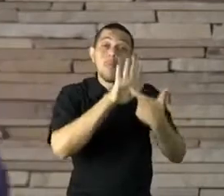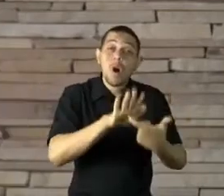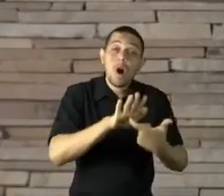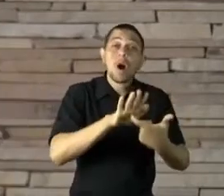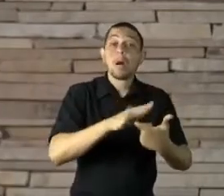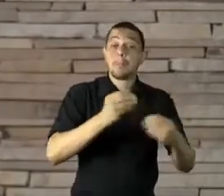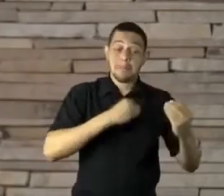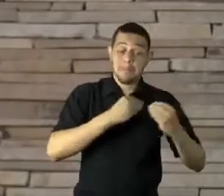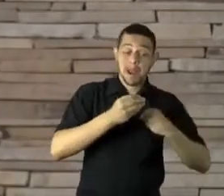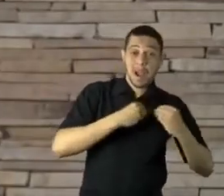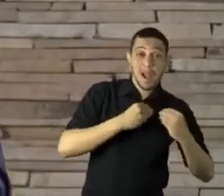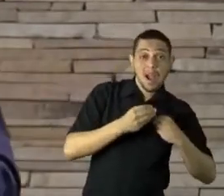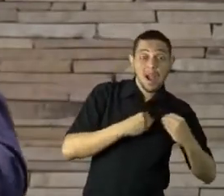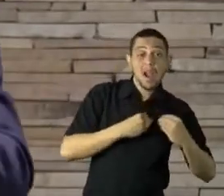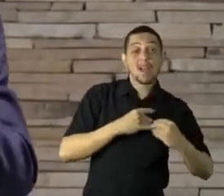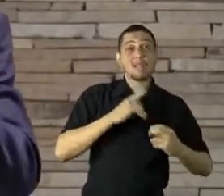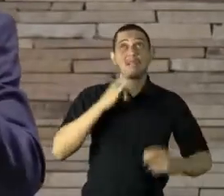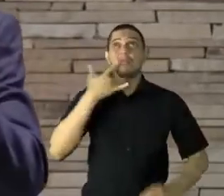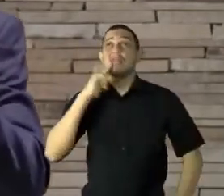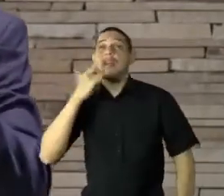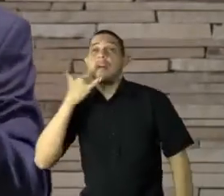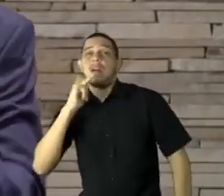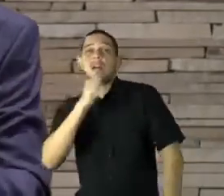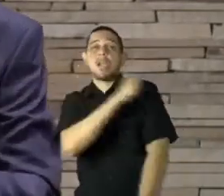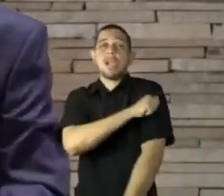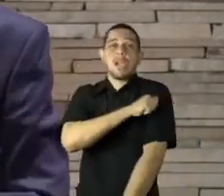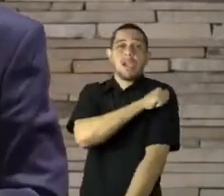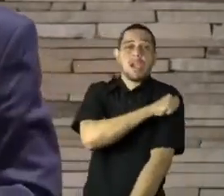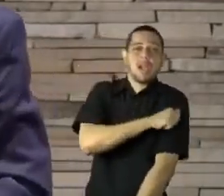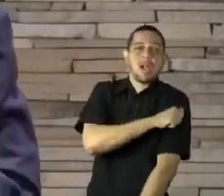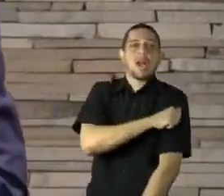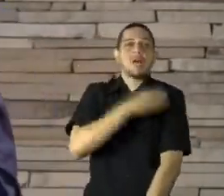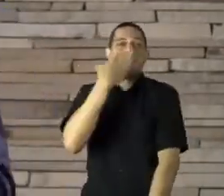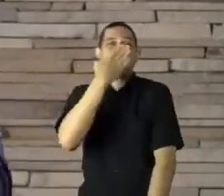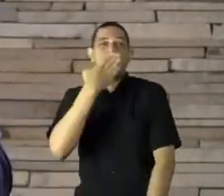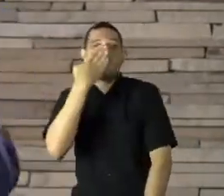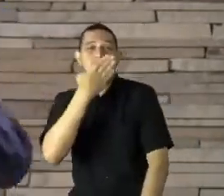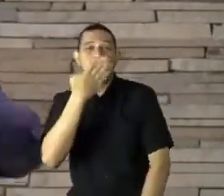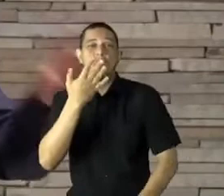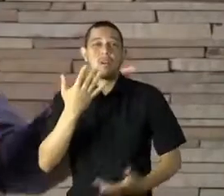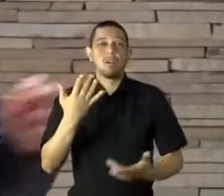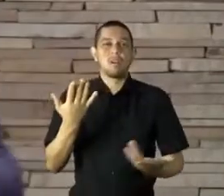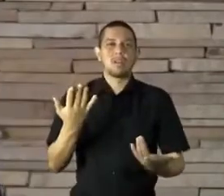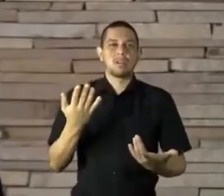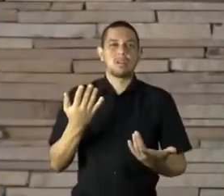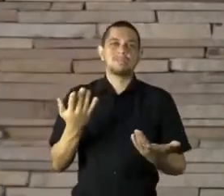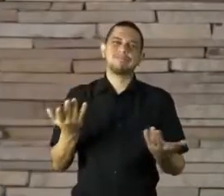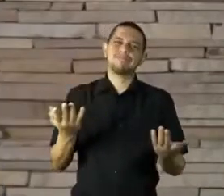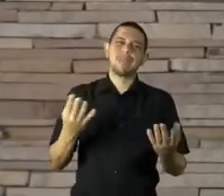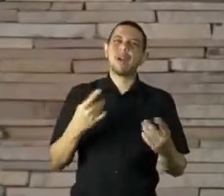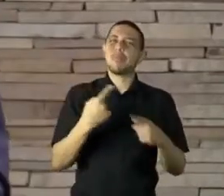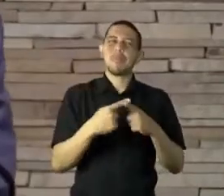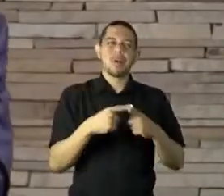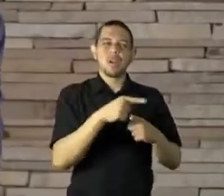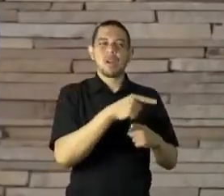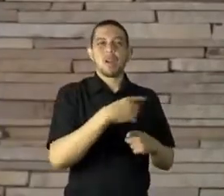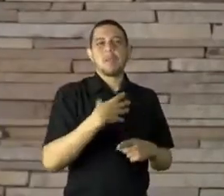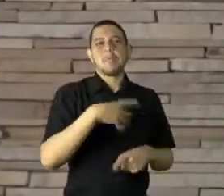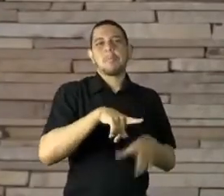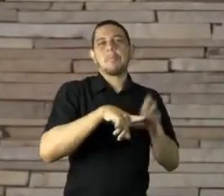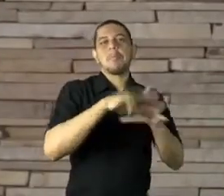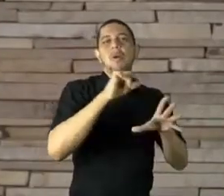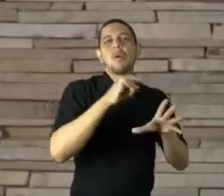pornografia e outras coisas mais porque preferem um prazer de curta duração que esses pecados podem proporcionar